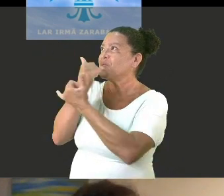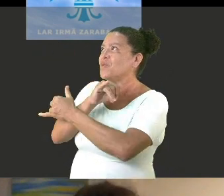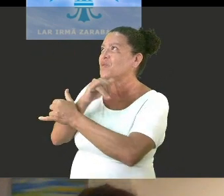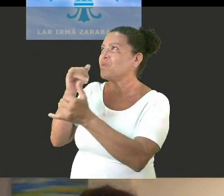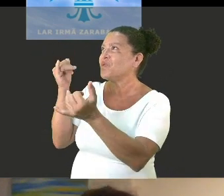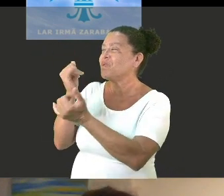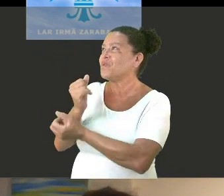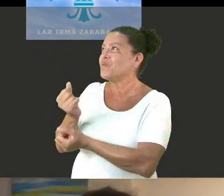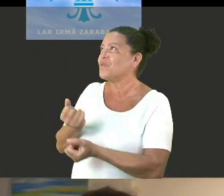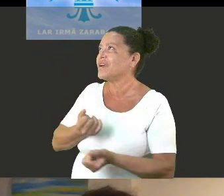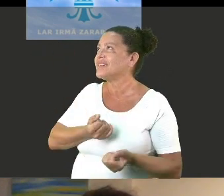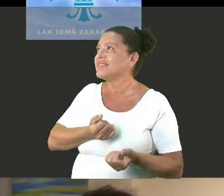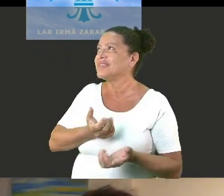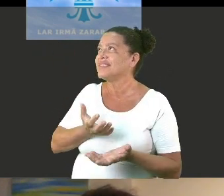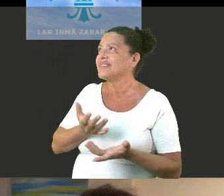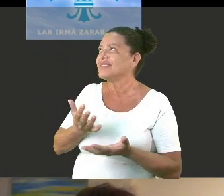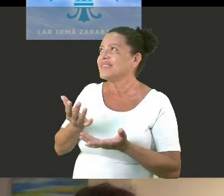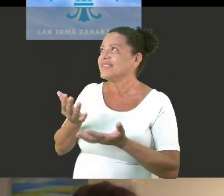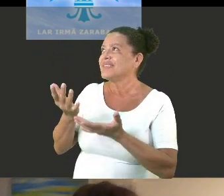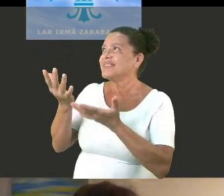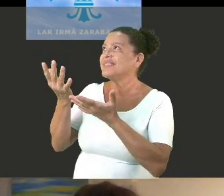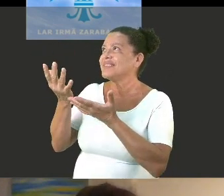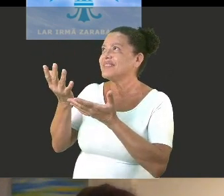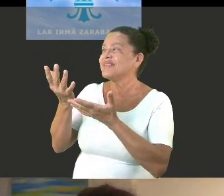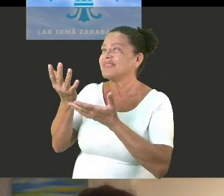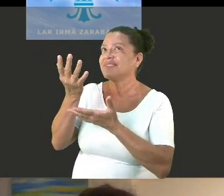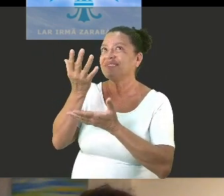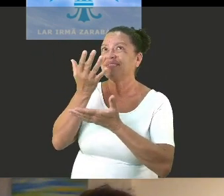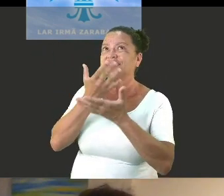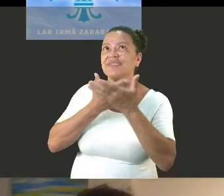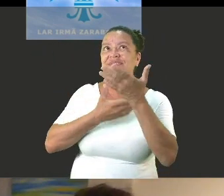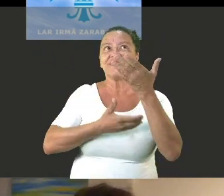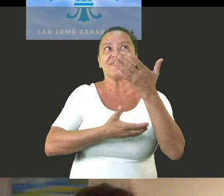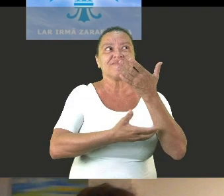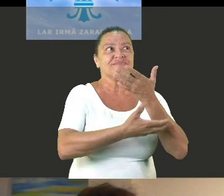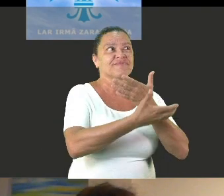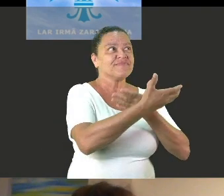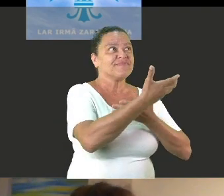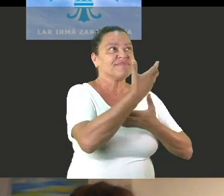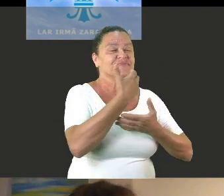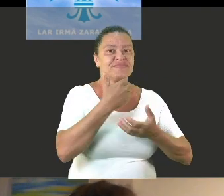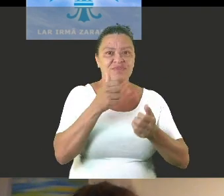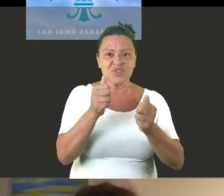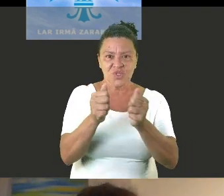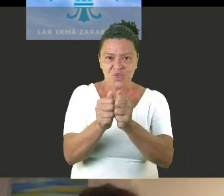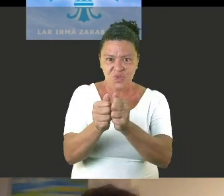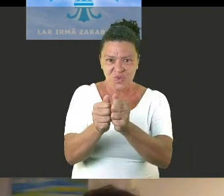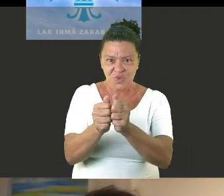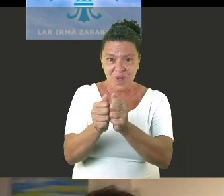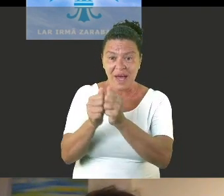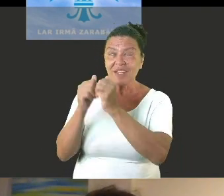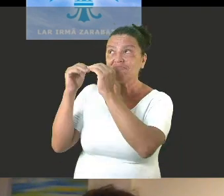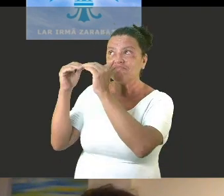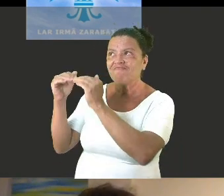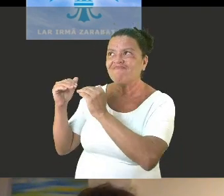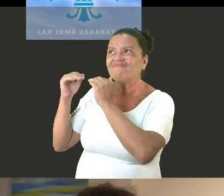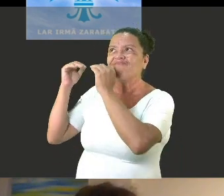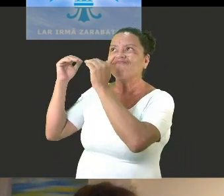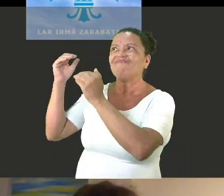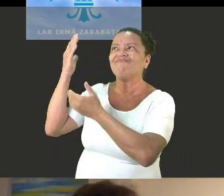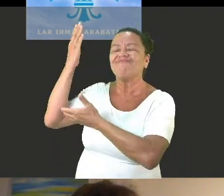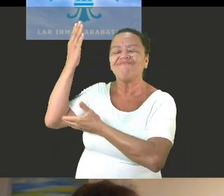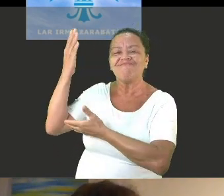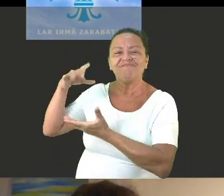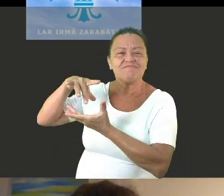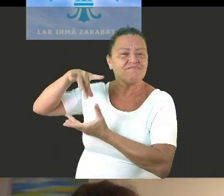energia, para que colaboremos junto ao mais alto, junto a esses